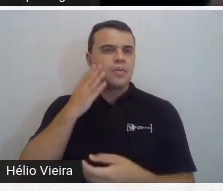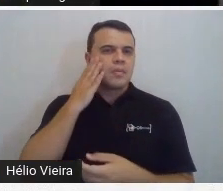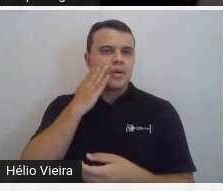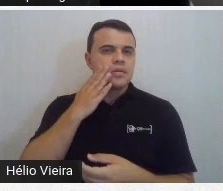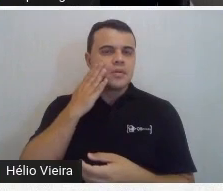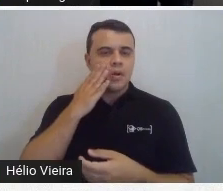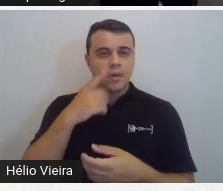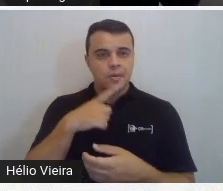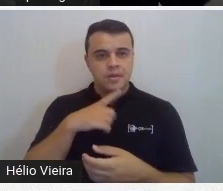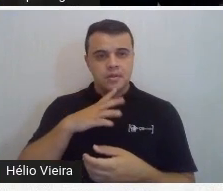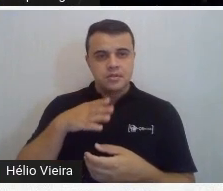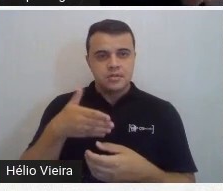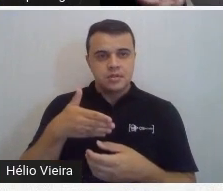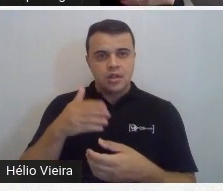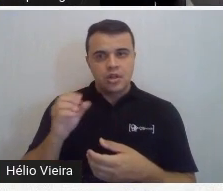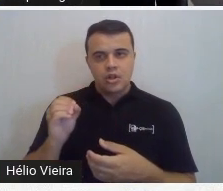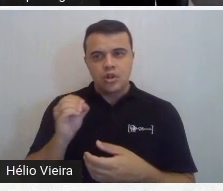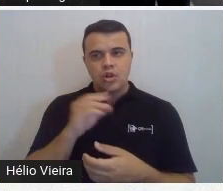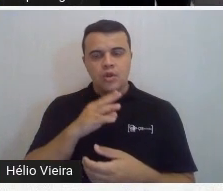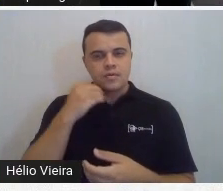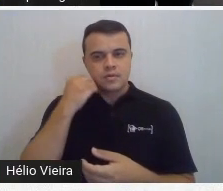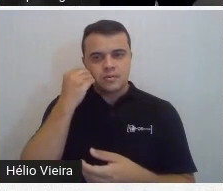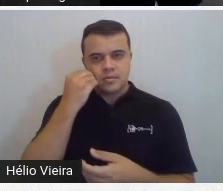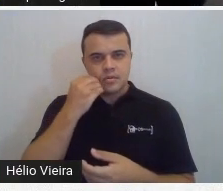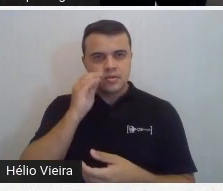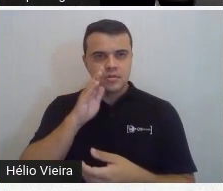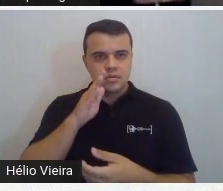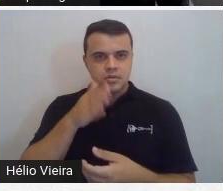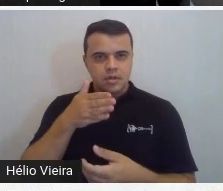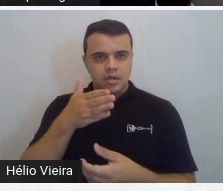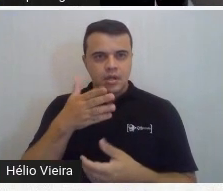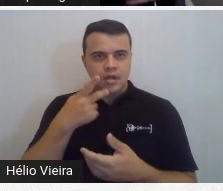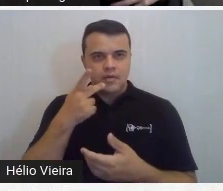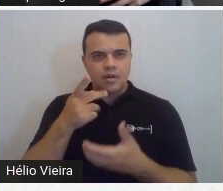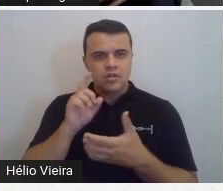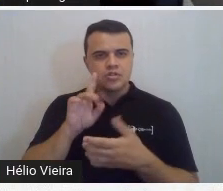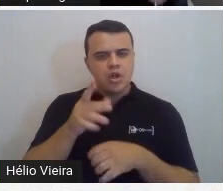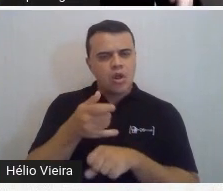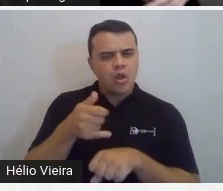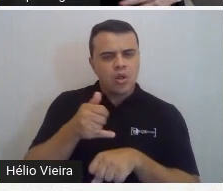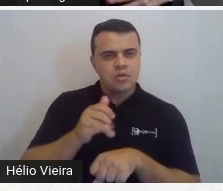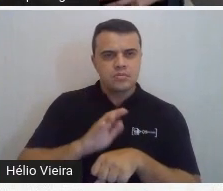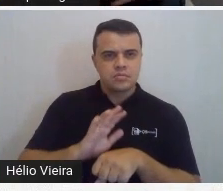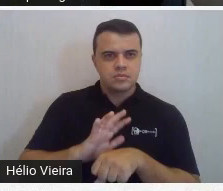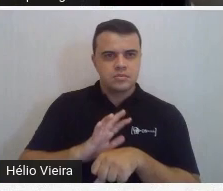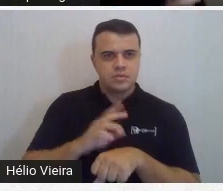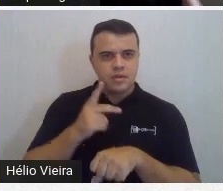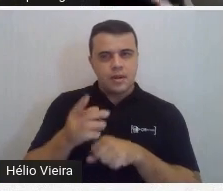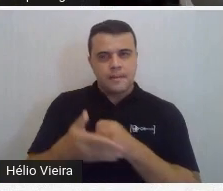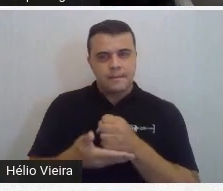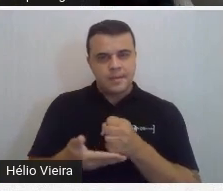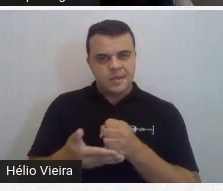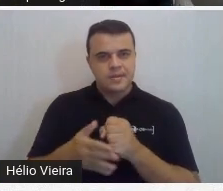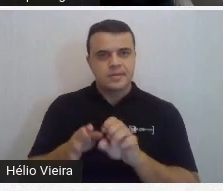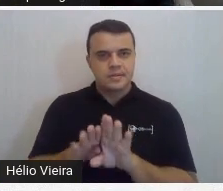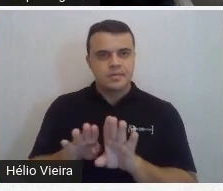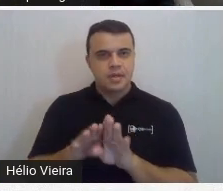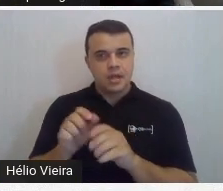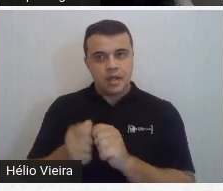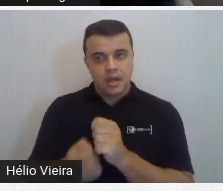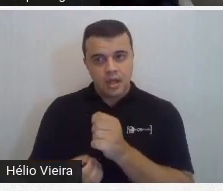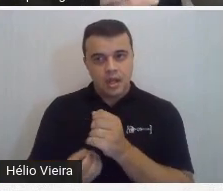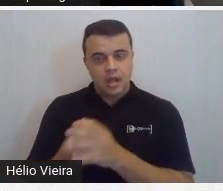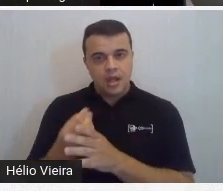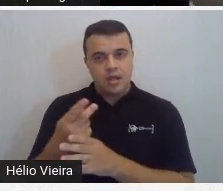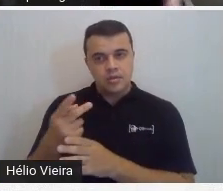tem novas experimentações, né, artistas que buscam não mais o óleo, que era o básico, mas tentam construir a